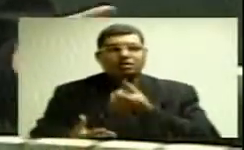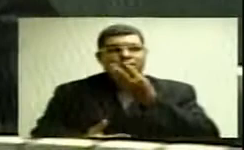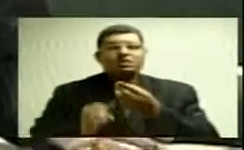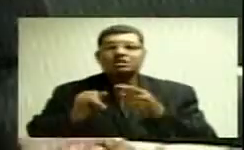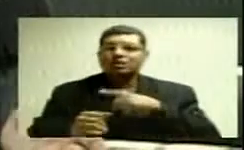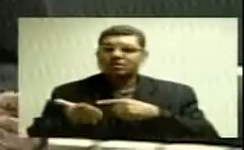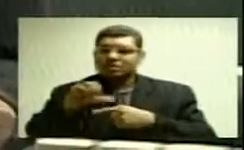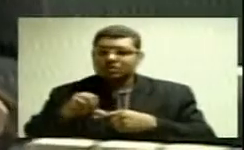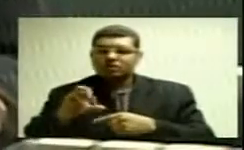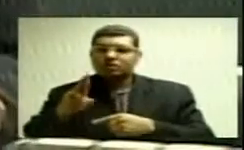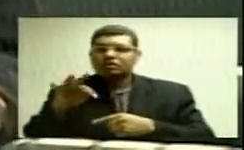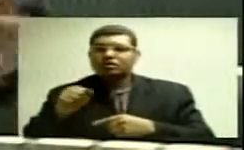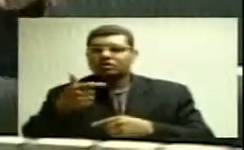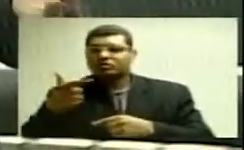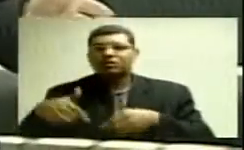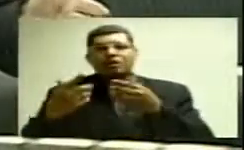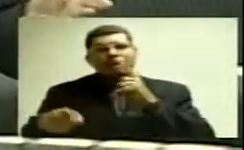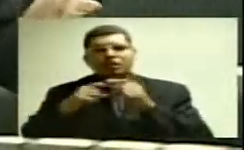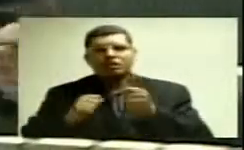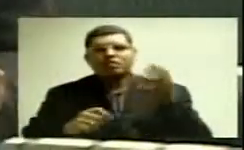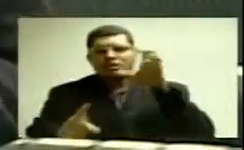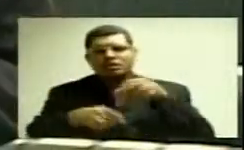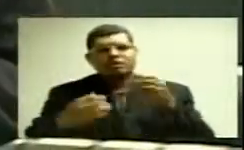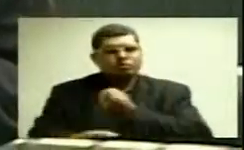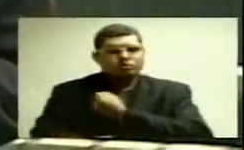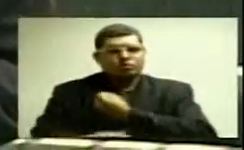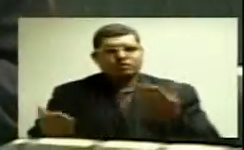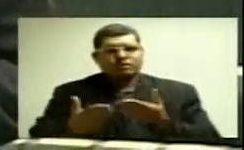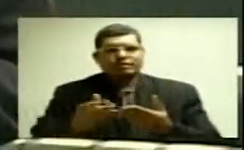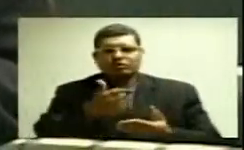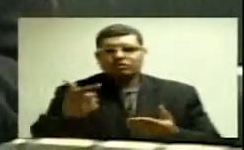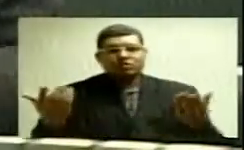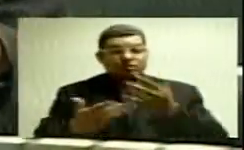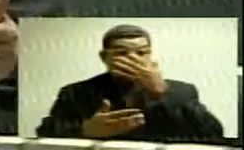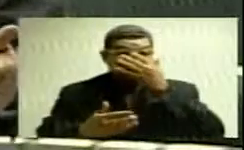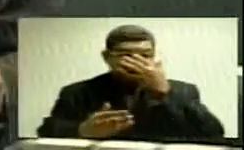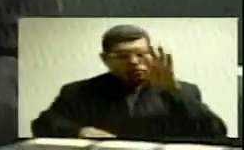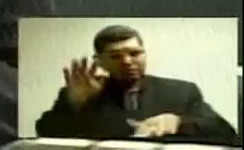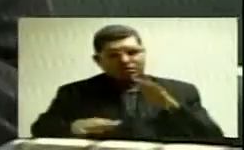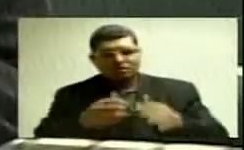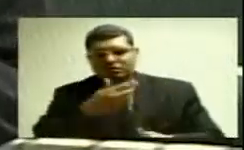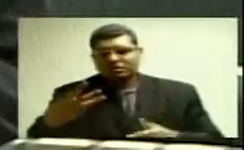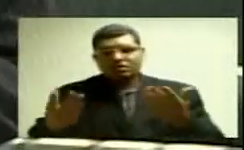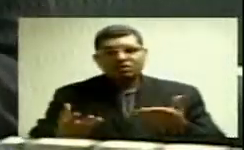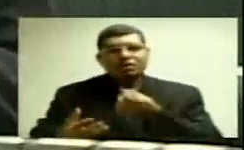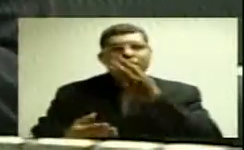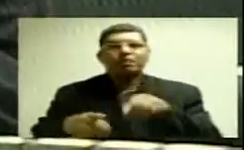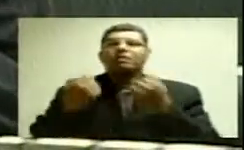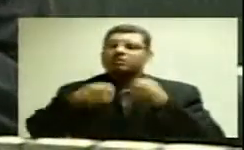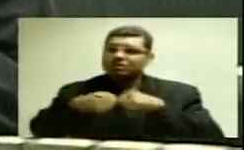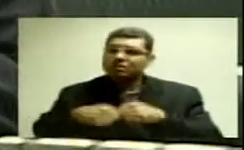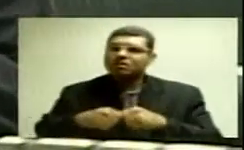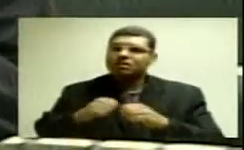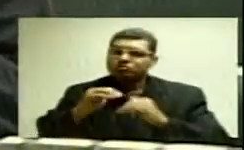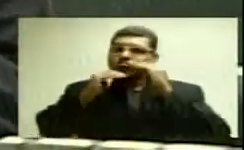Se tem 19, Rondônia tem 21, então podemos atingir o mesmo número de Rondônia, 21, ou no máximo 23, mas é